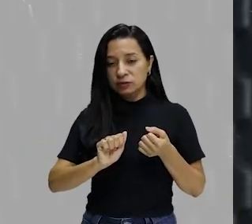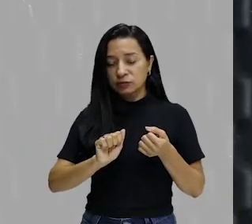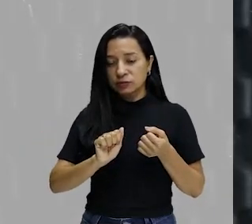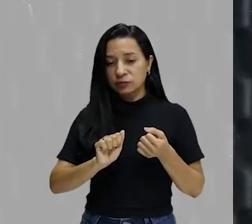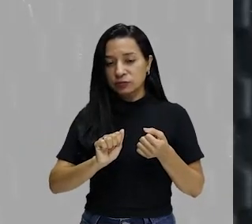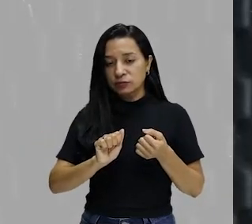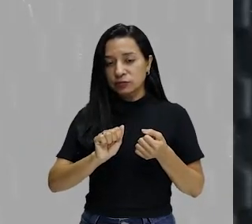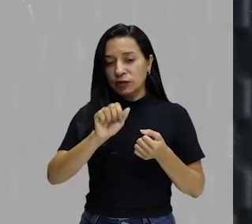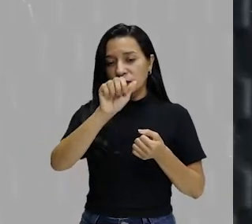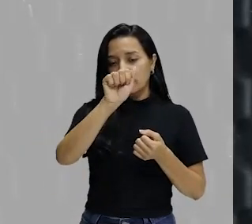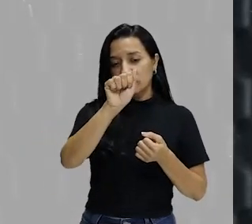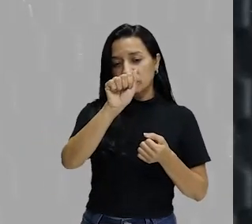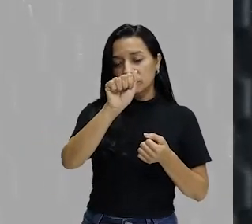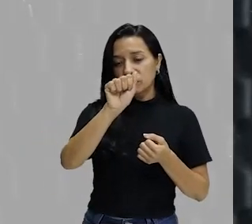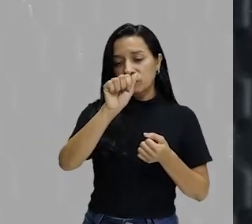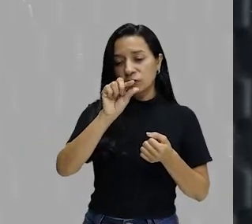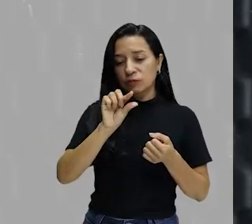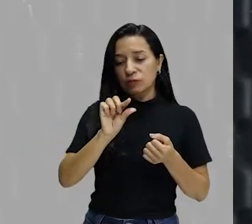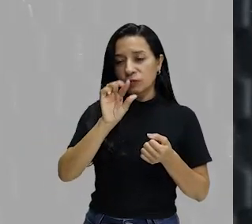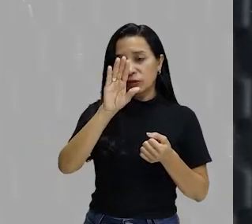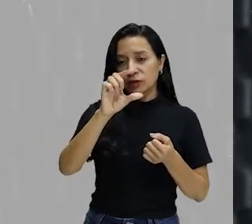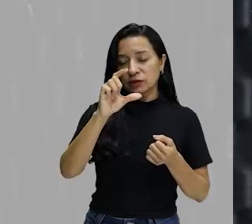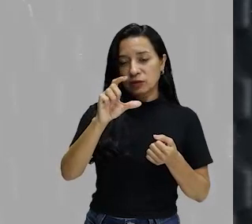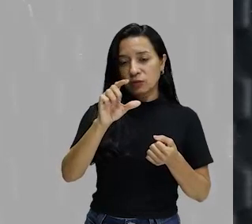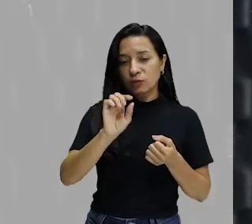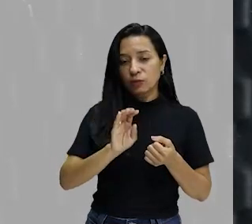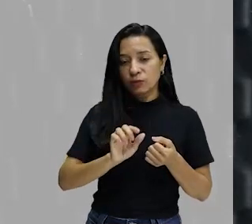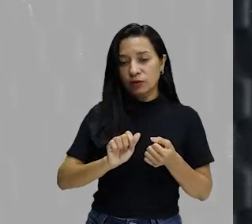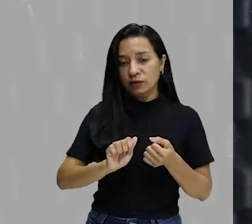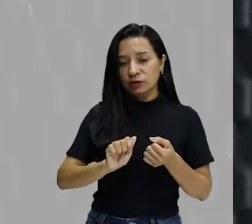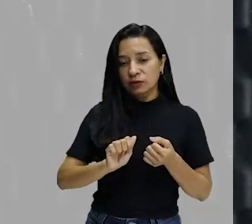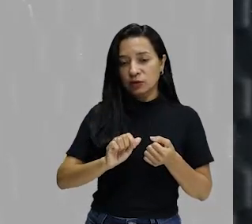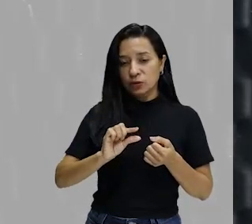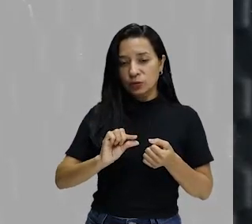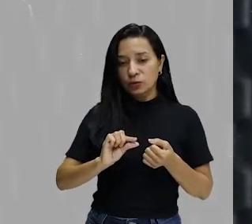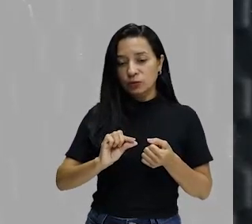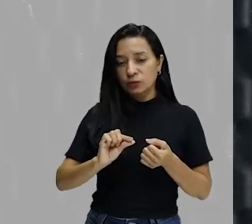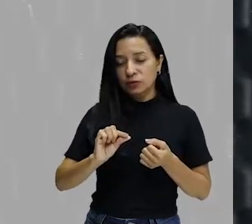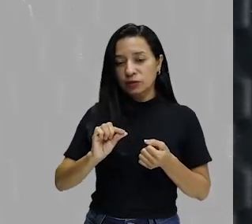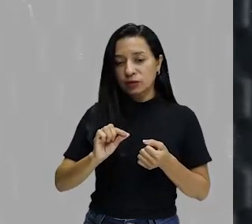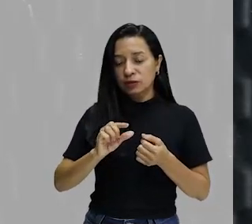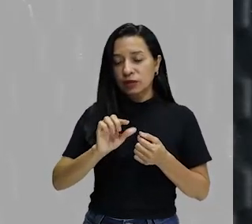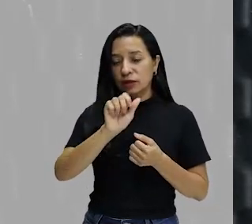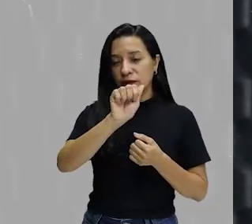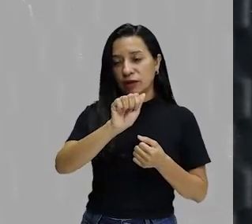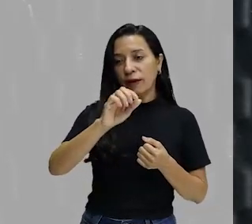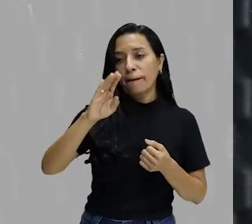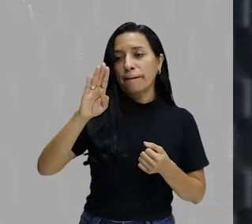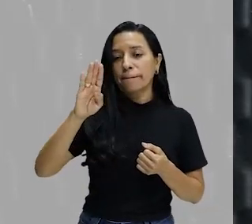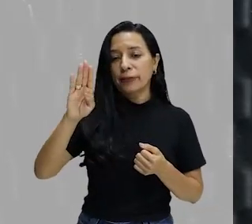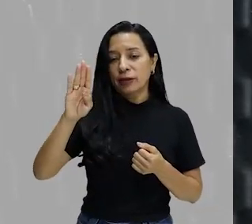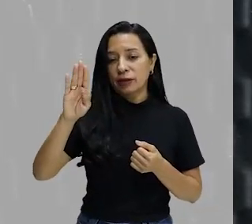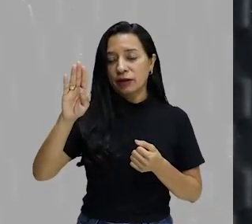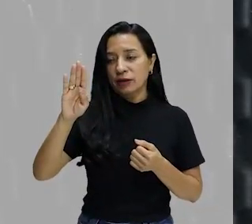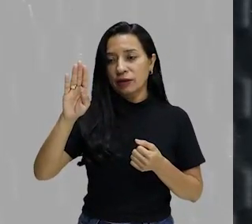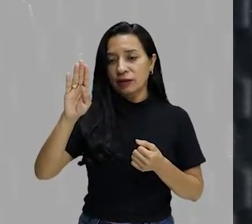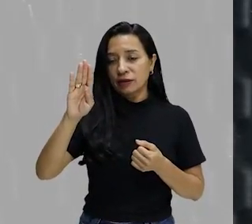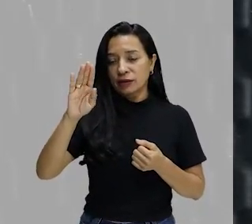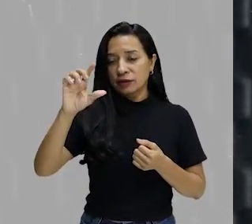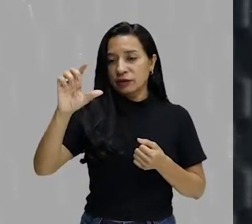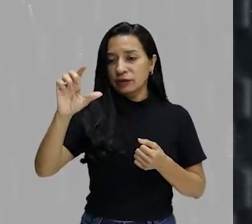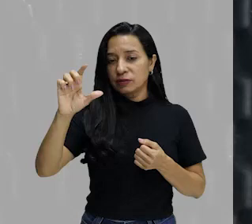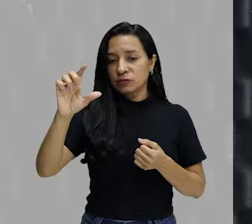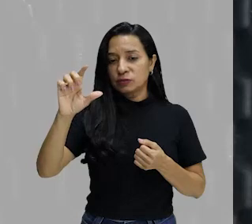para cada Azinho, eu vou colocar um Bzão e um Bzinho. Então, vai ficar um Bzão e um Bzinho. Para o